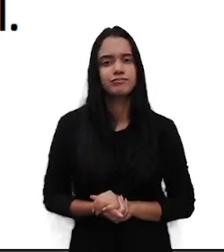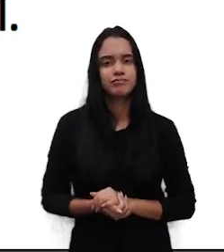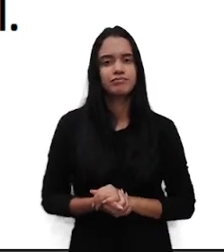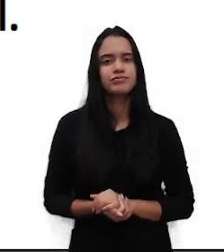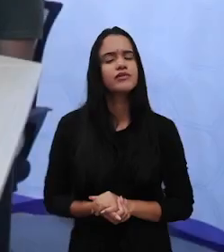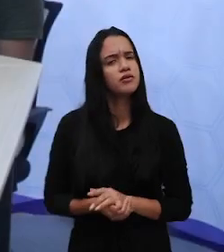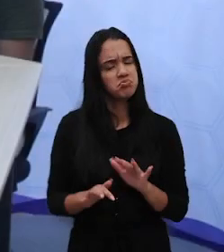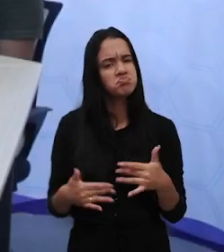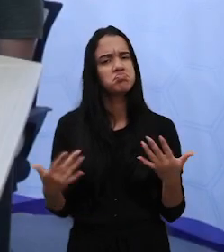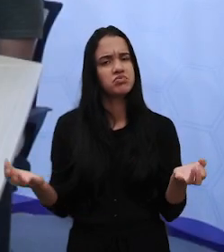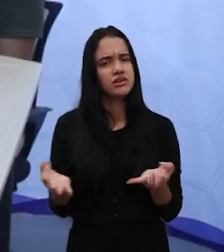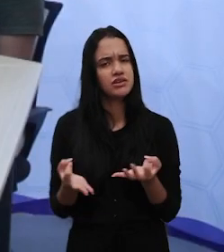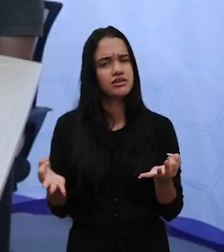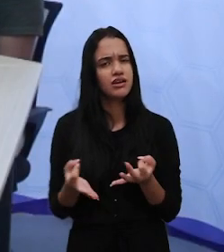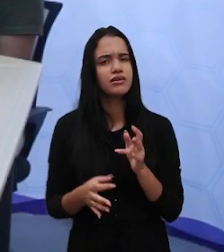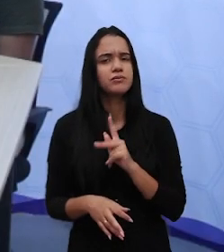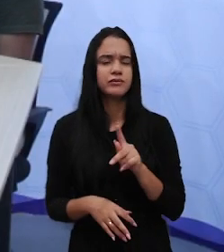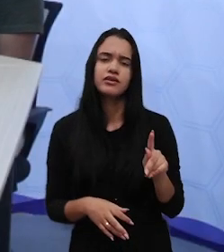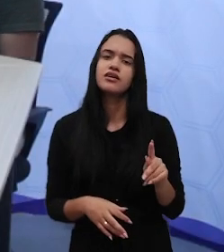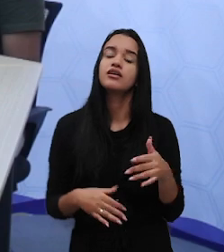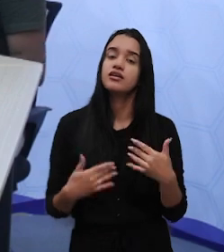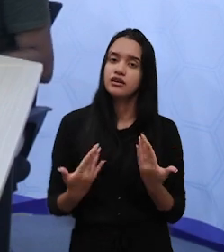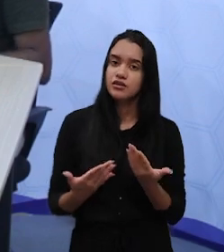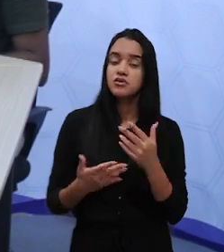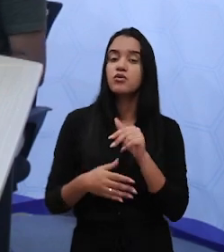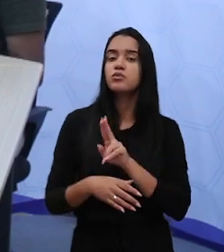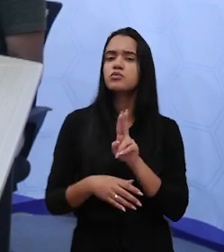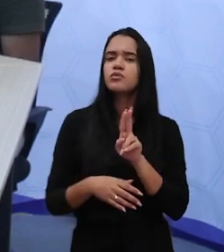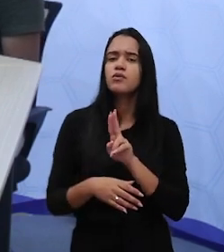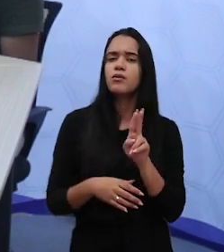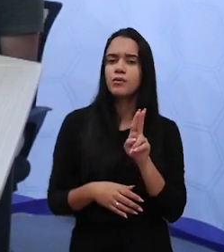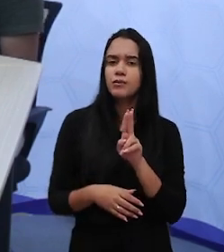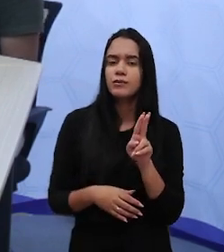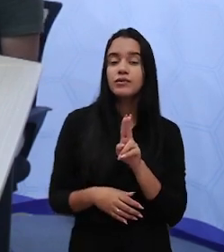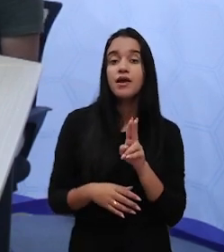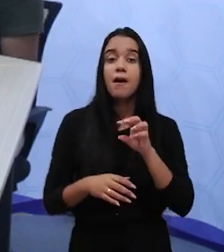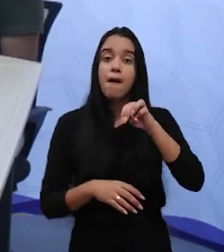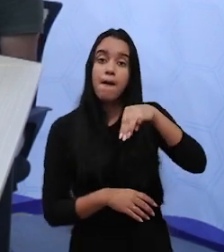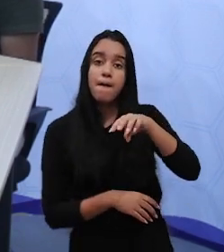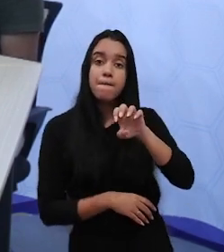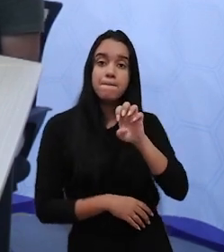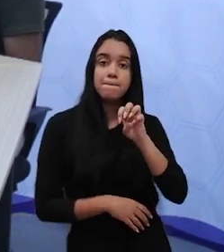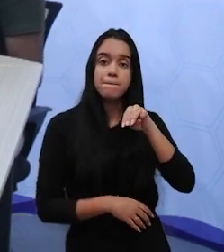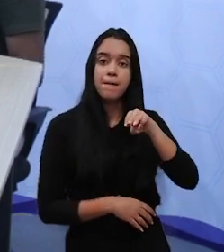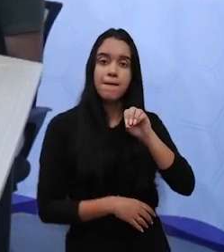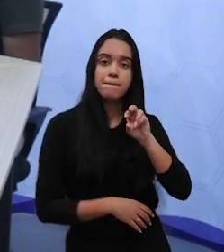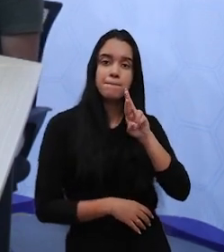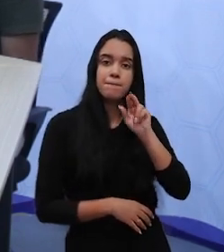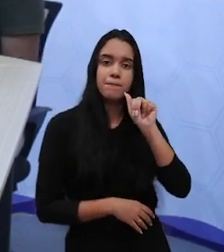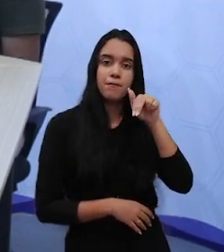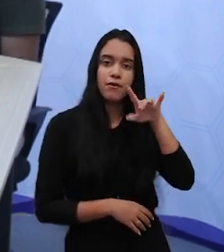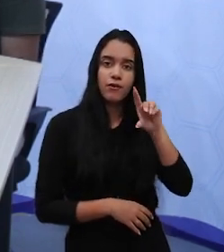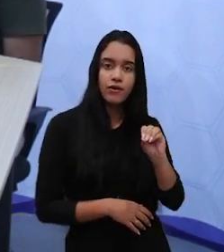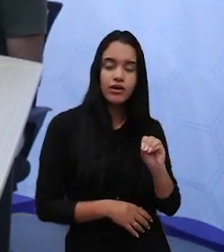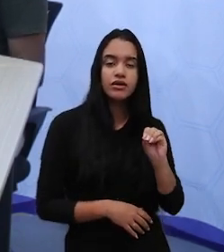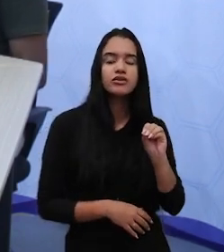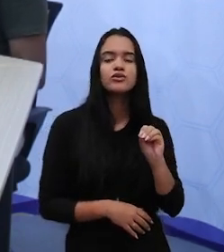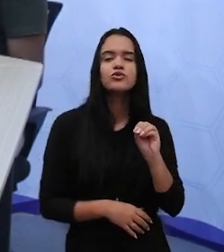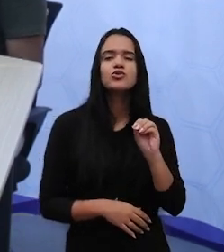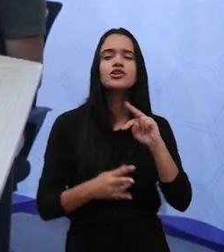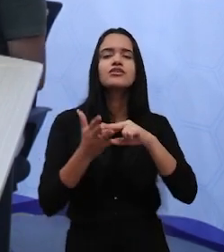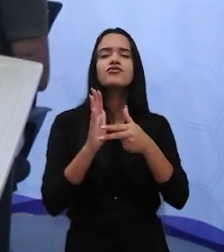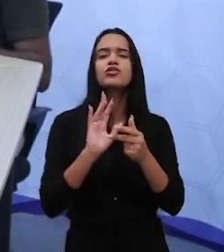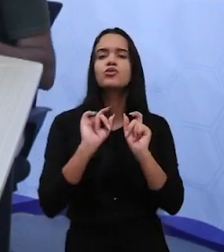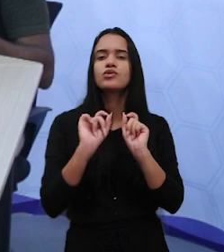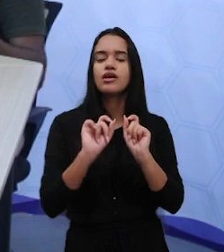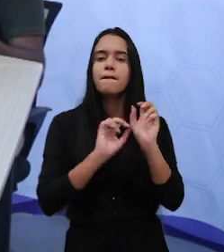Isso, excelente, professora. E aí, como o nome mesmo remete, né? Memorando, memória, memorar alguma coisa. Então, o memorando, por